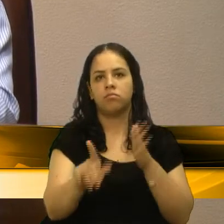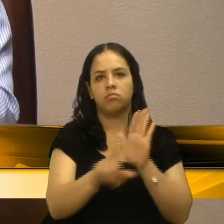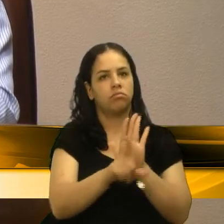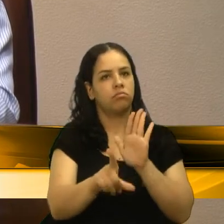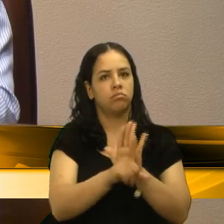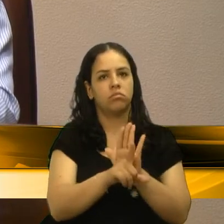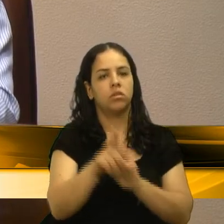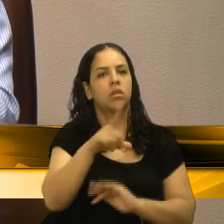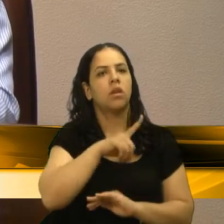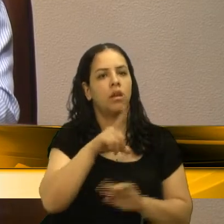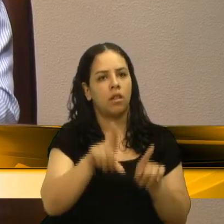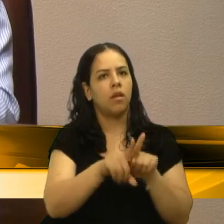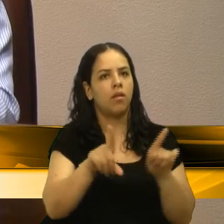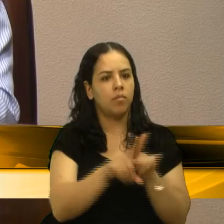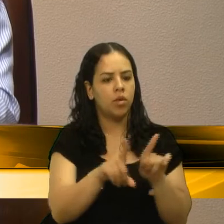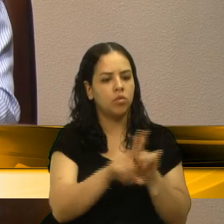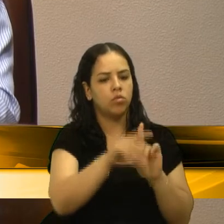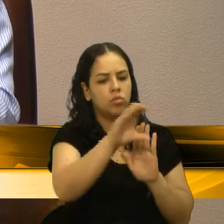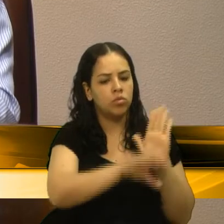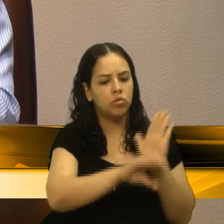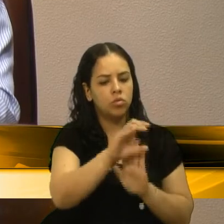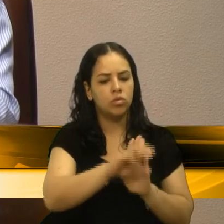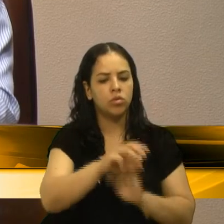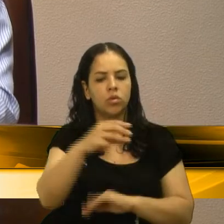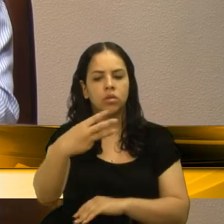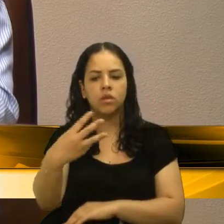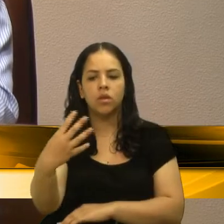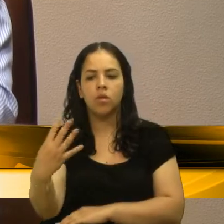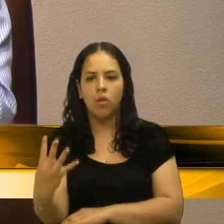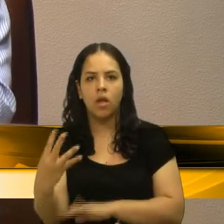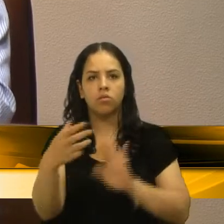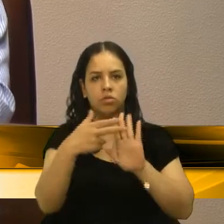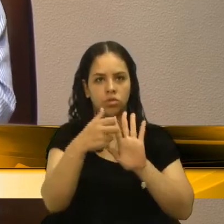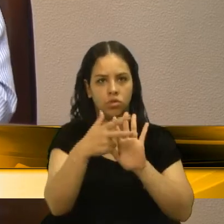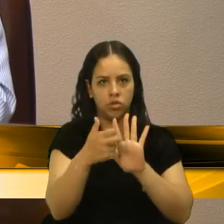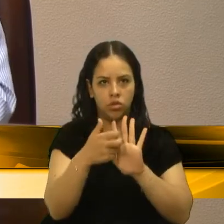de Posturas do município, que no artigo 34 ele fala que,